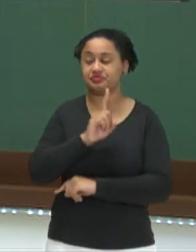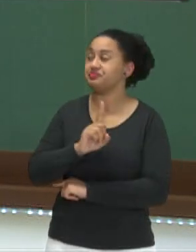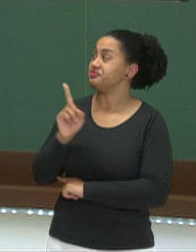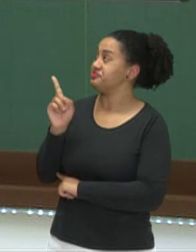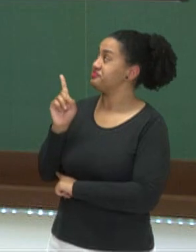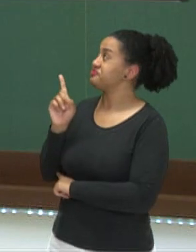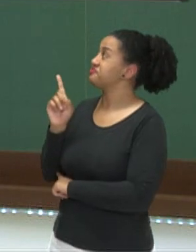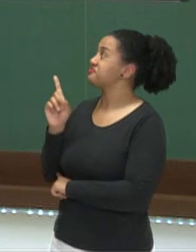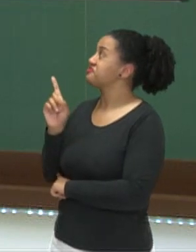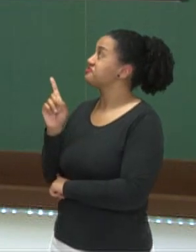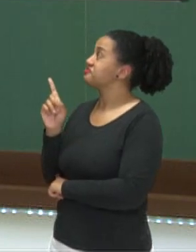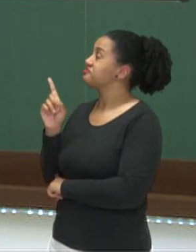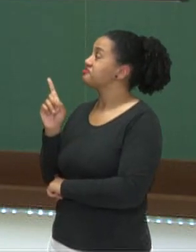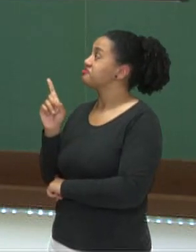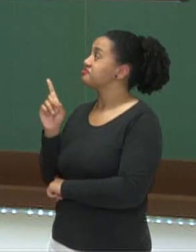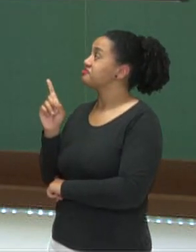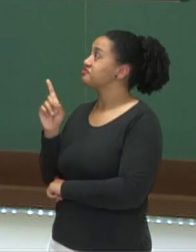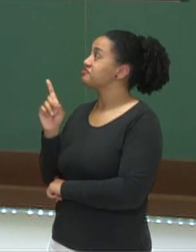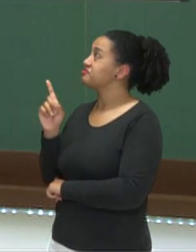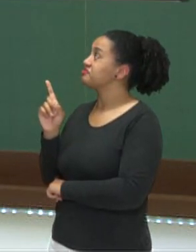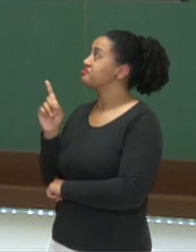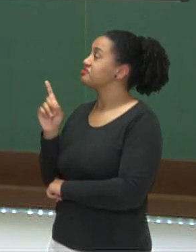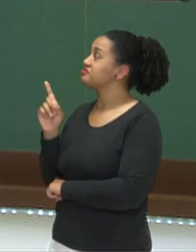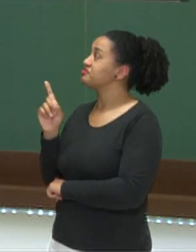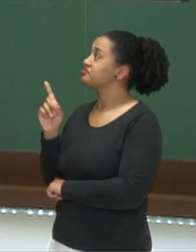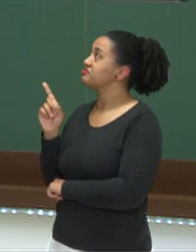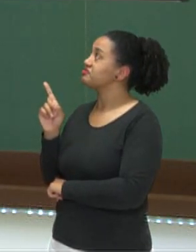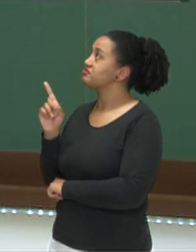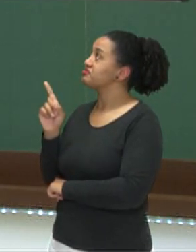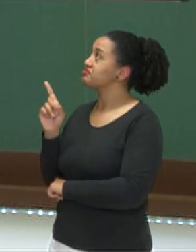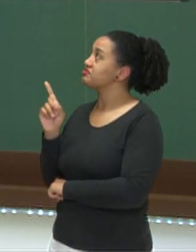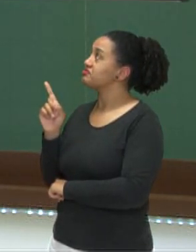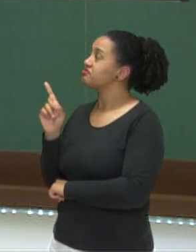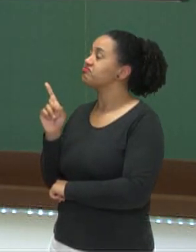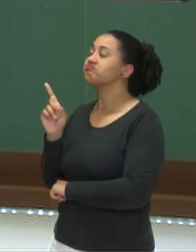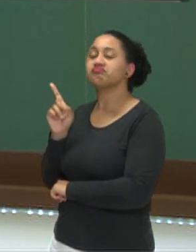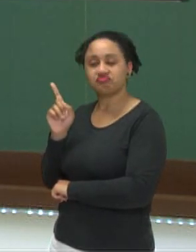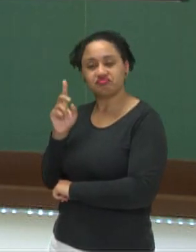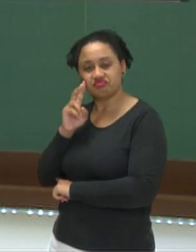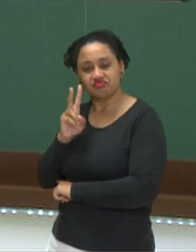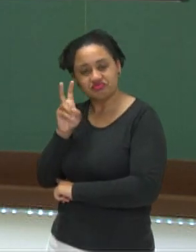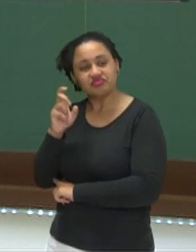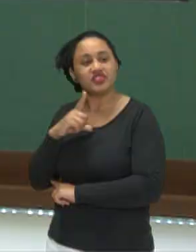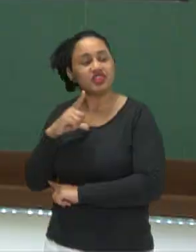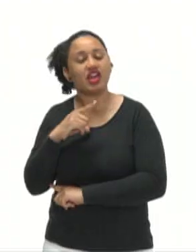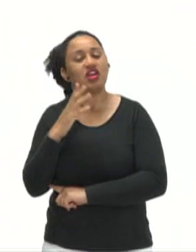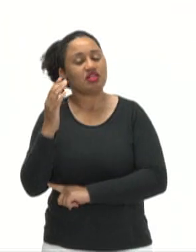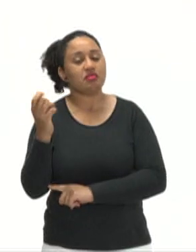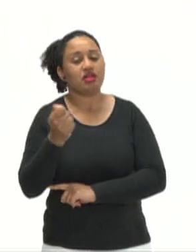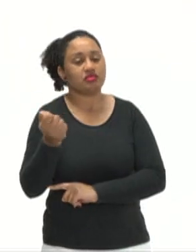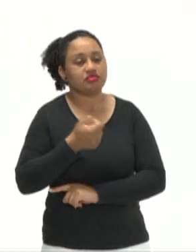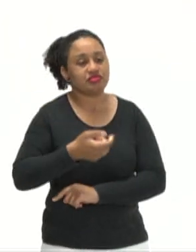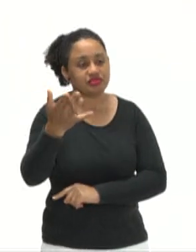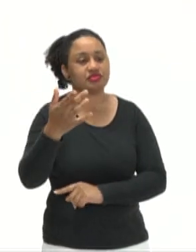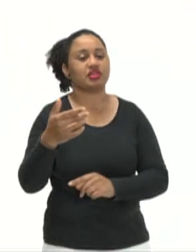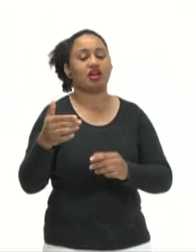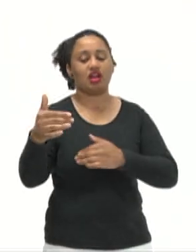o nosso famoso dadinho para a gente fazer nossos jogos que a gente utiliza em casa, né?